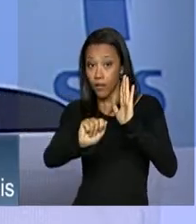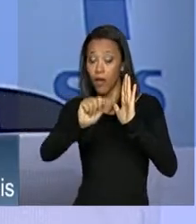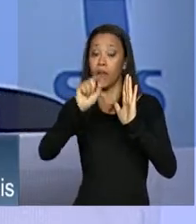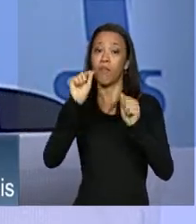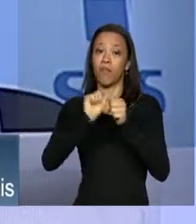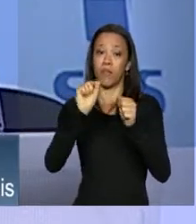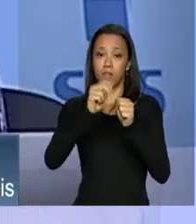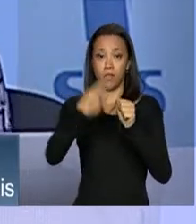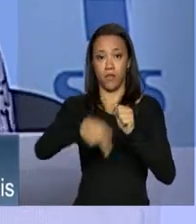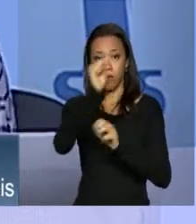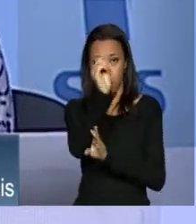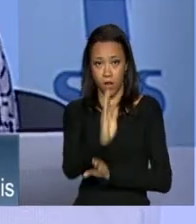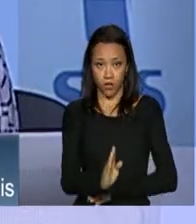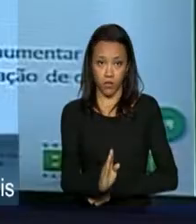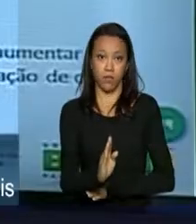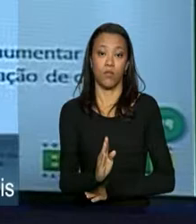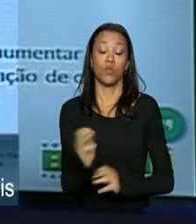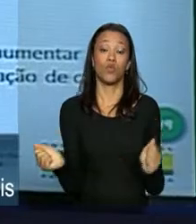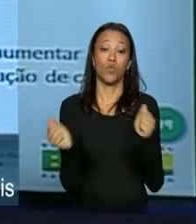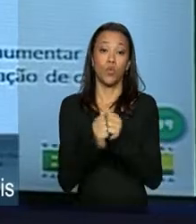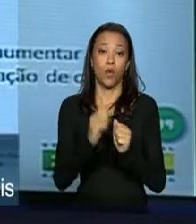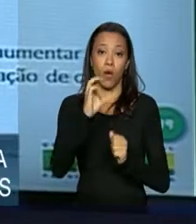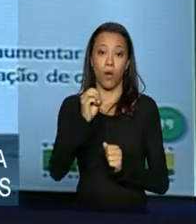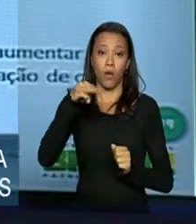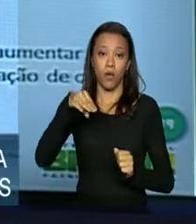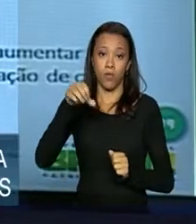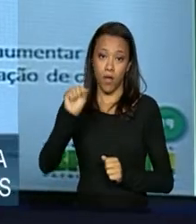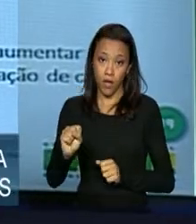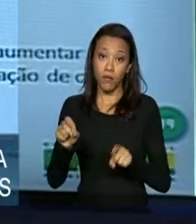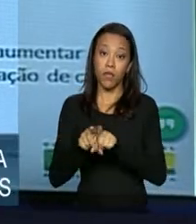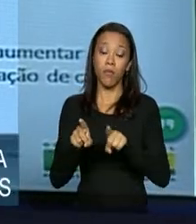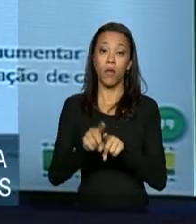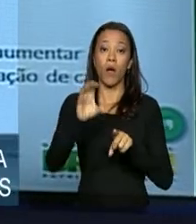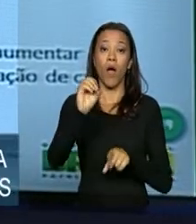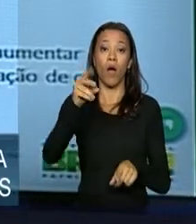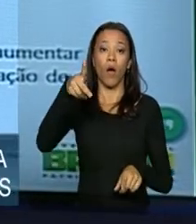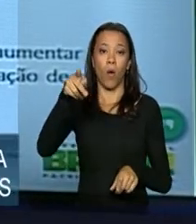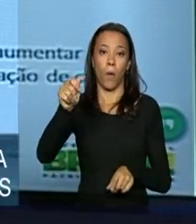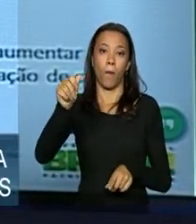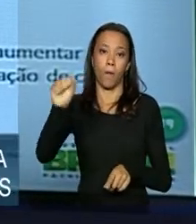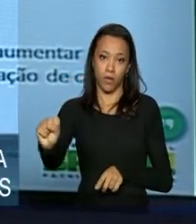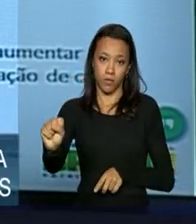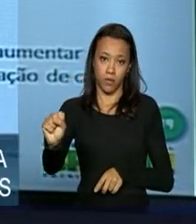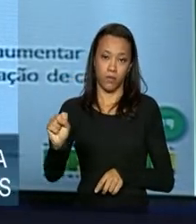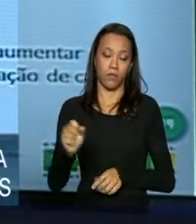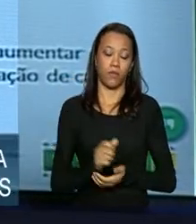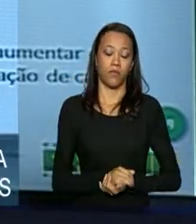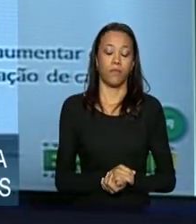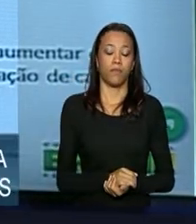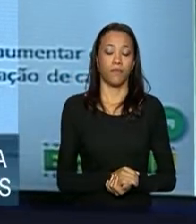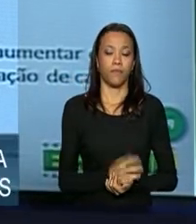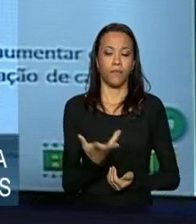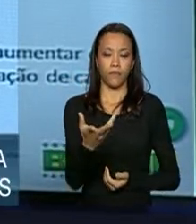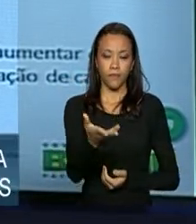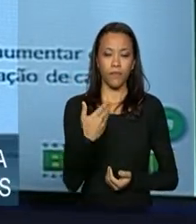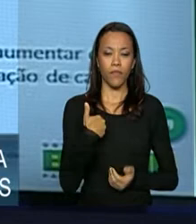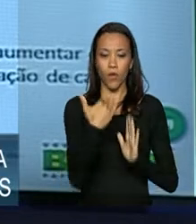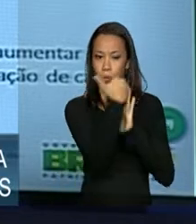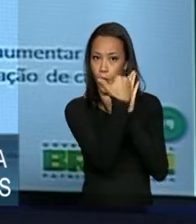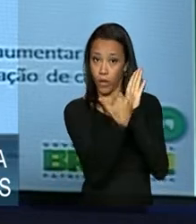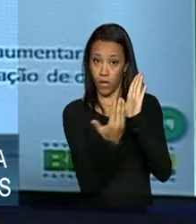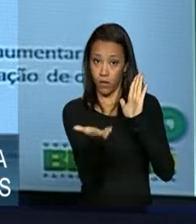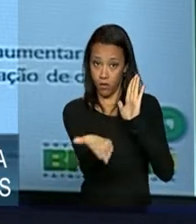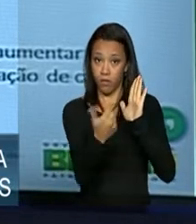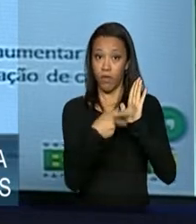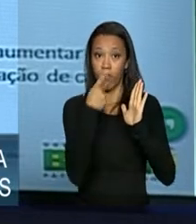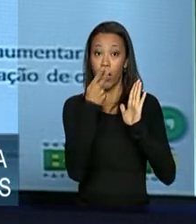também essas metas com a OMS e com a OPAS. Como o programa, destacaria aí o programa